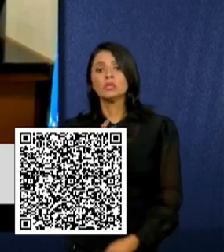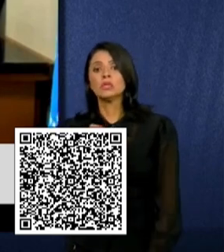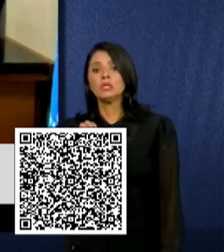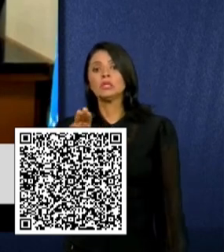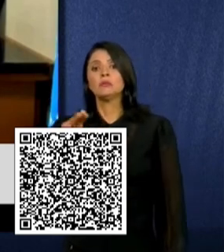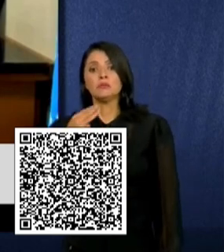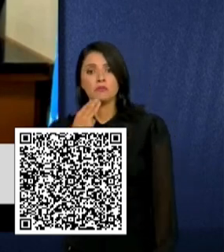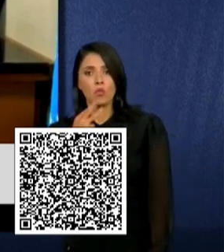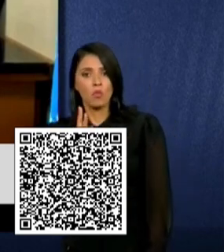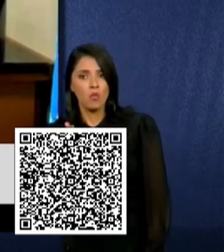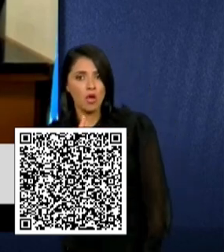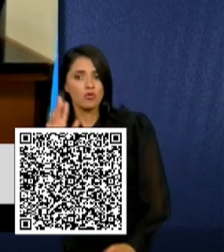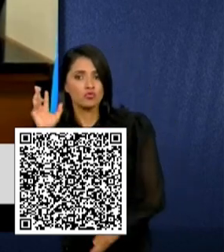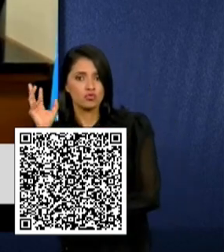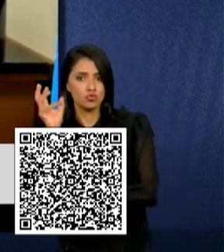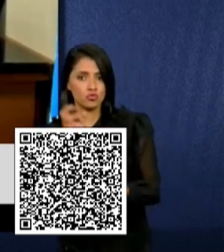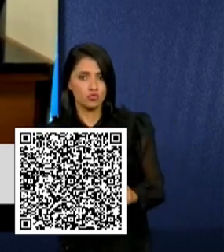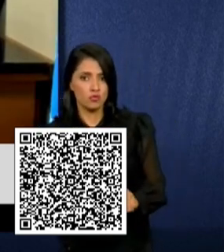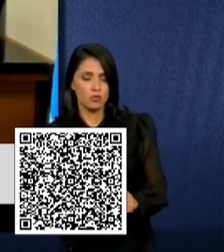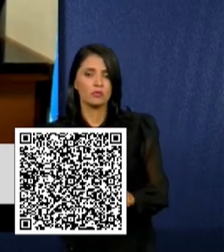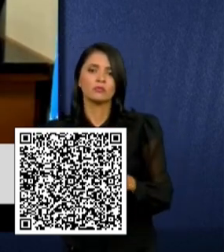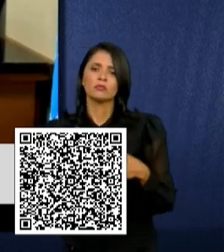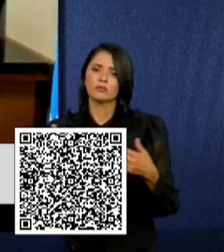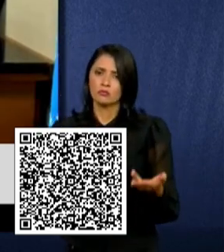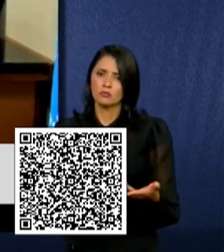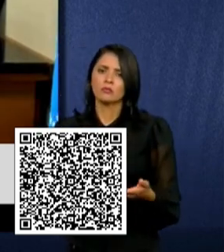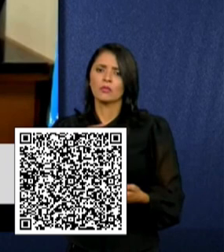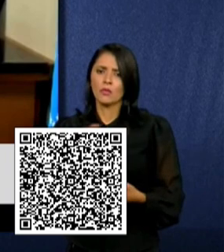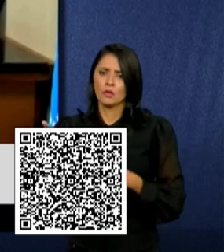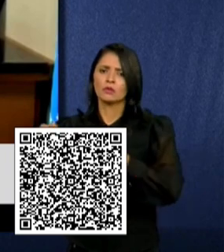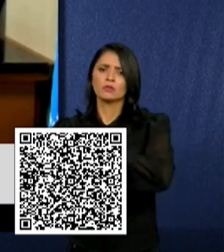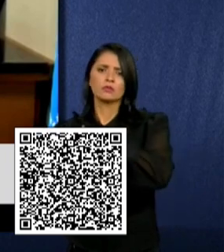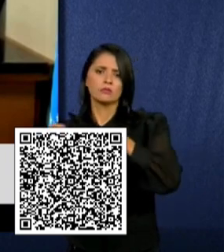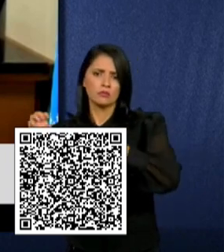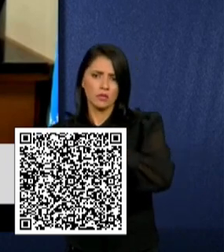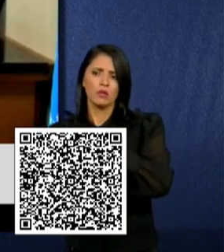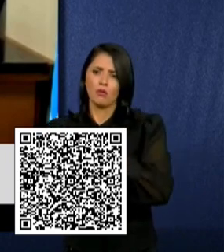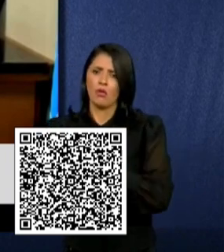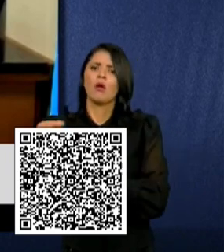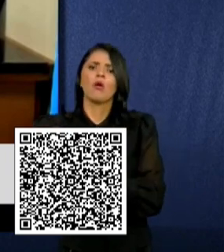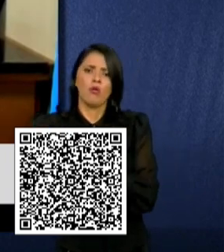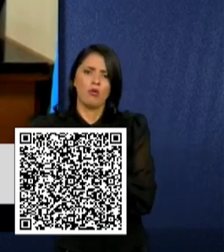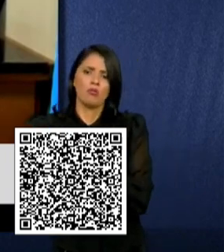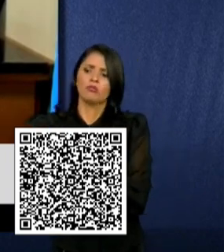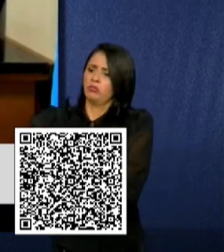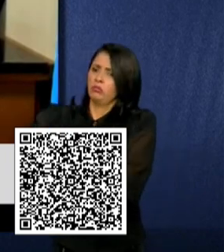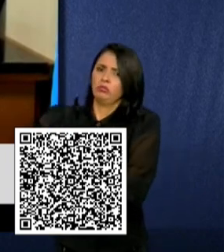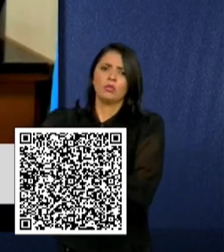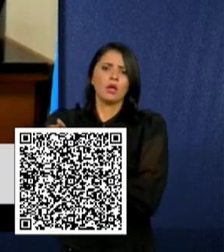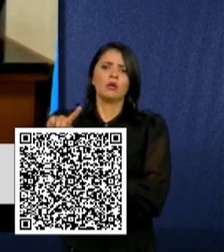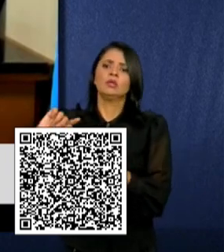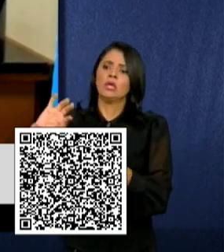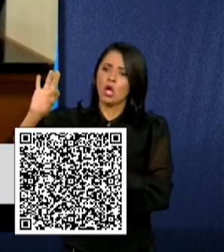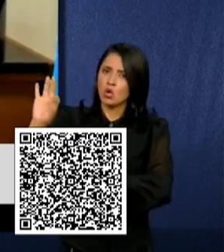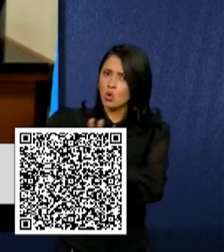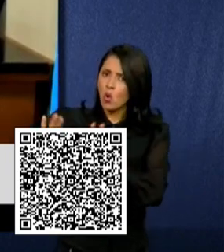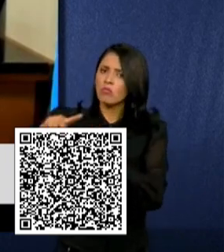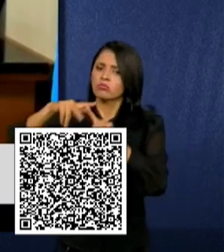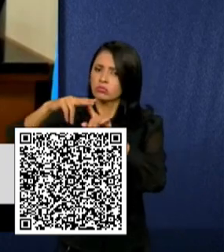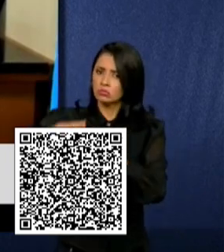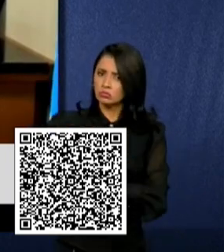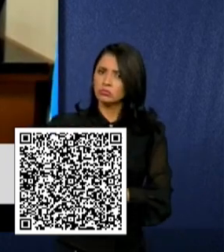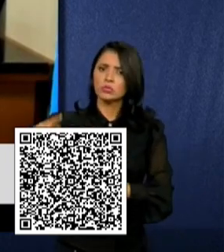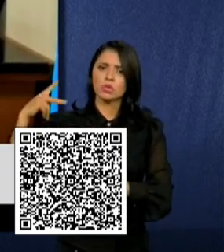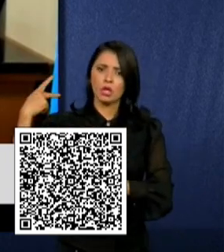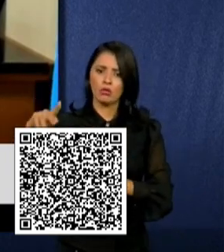30 milhões de reais somados, né? E com isso, essas empresas, elas são obrigadas a adequar